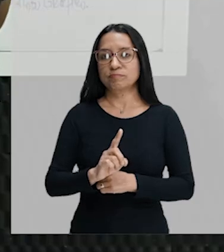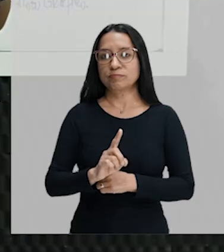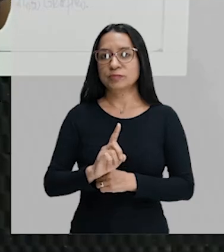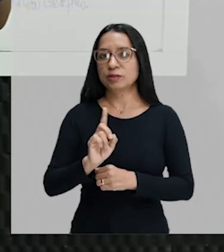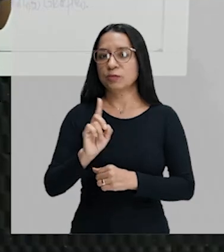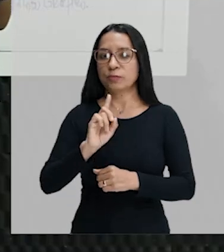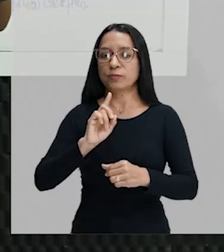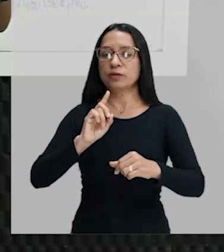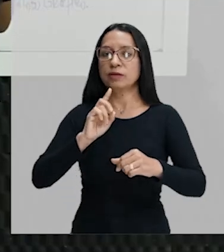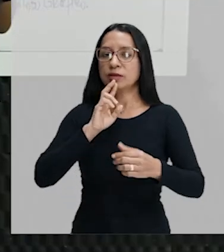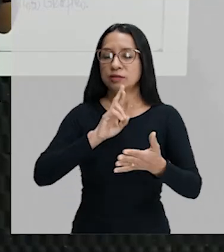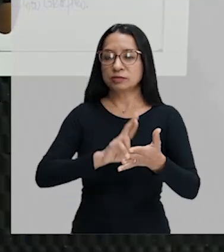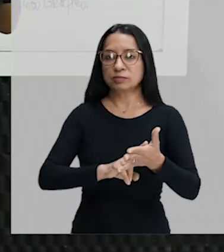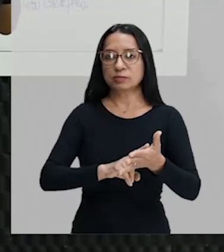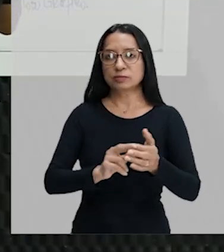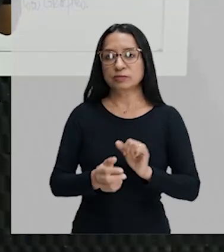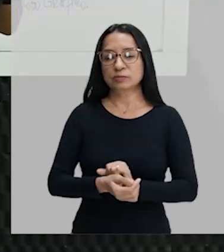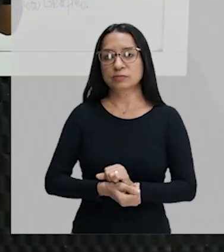solução